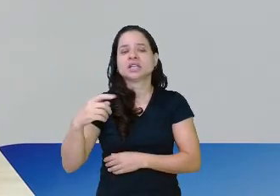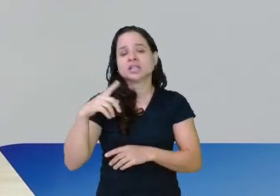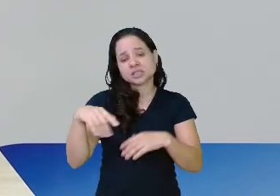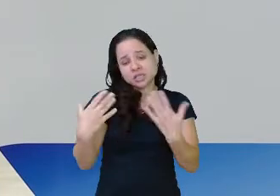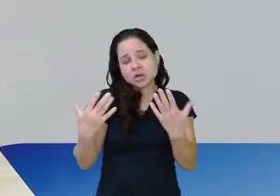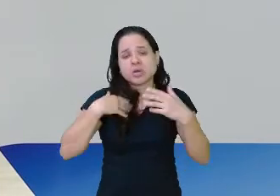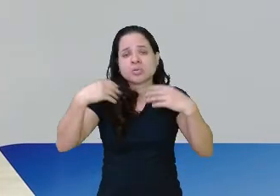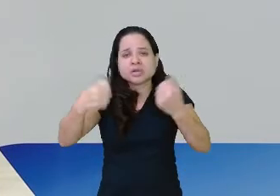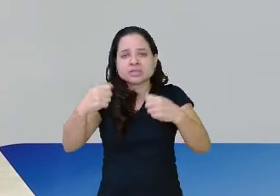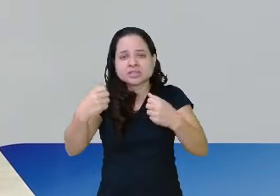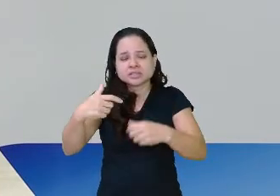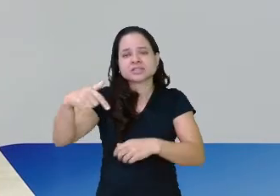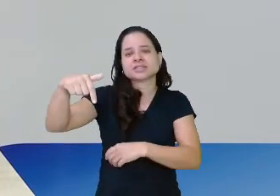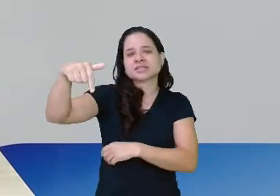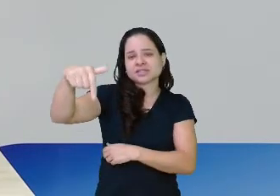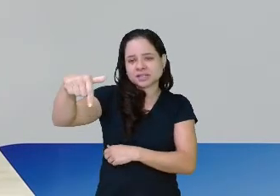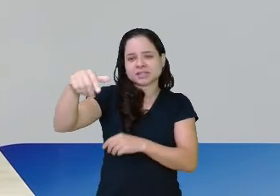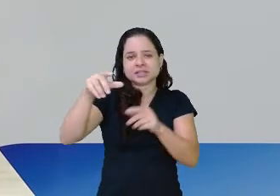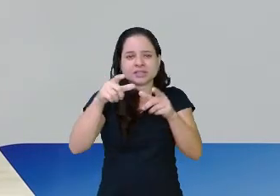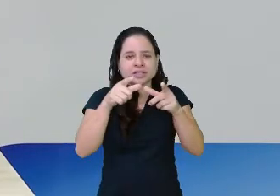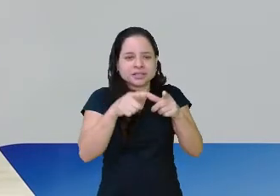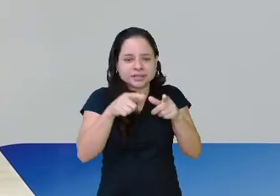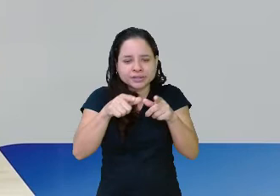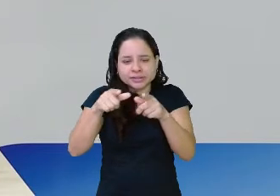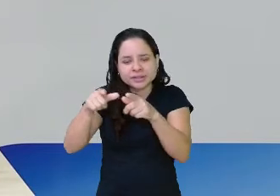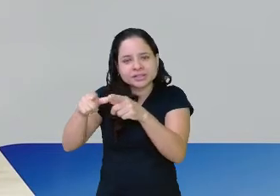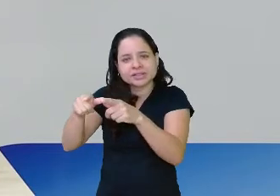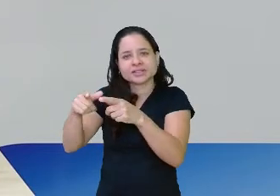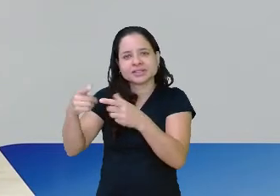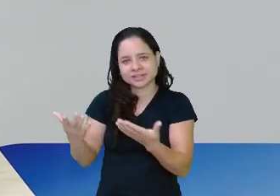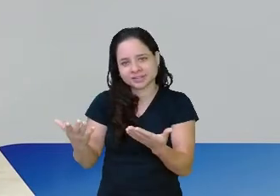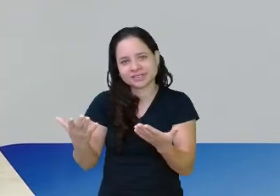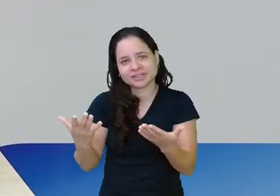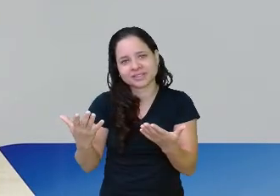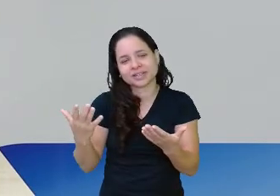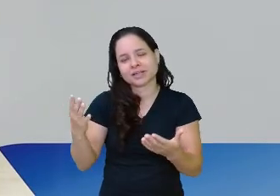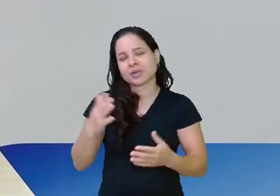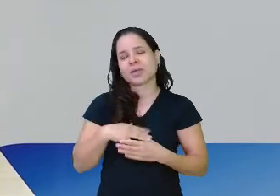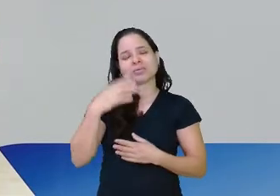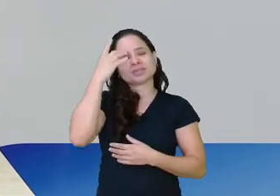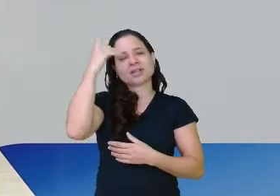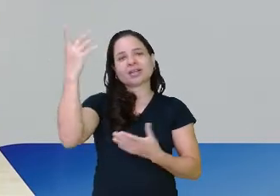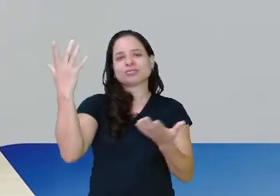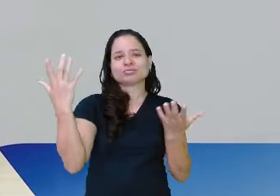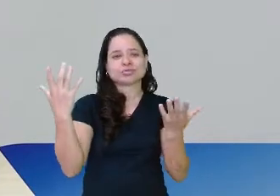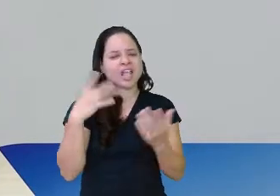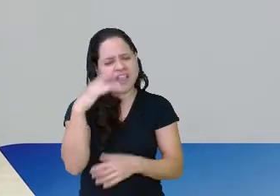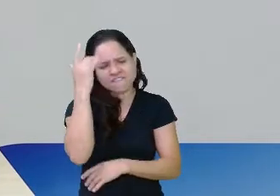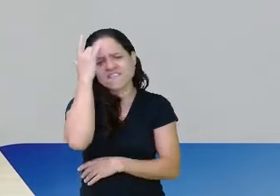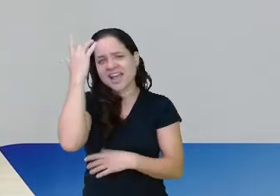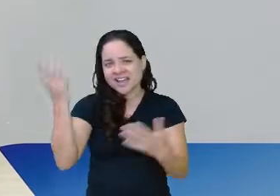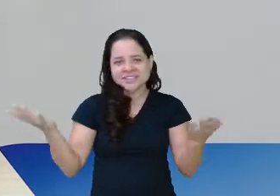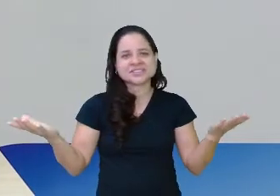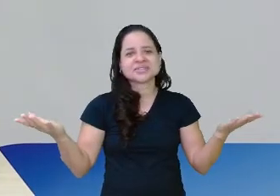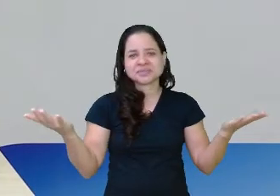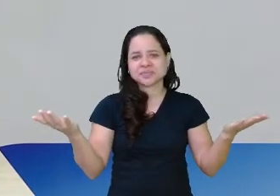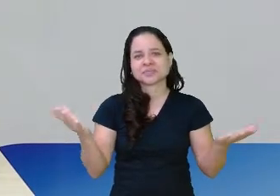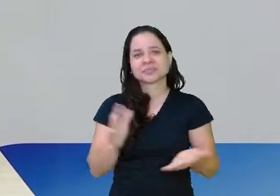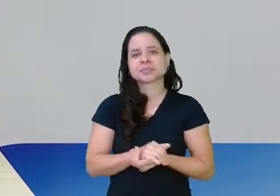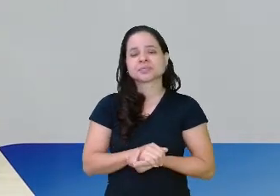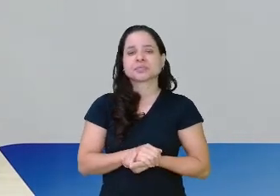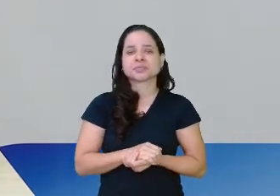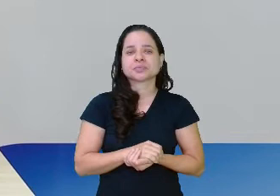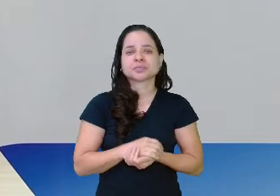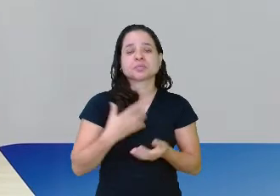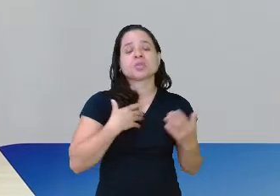7 quadradinhos desse. Meu Deus, como é fácil. É fácil demais, minha gente. Agora eu